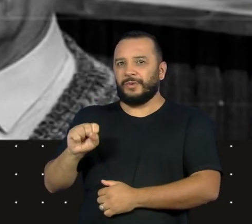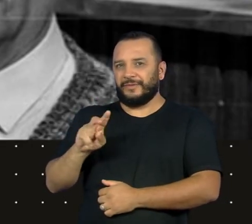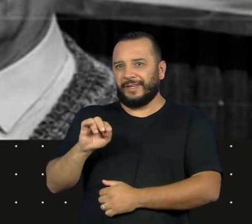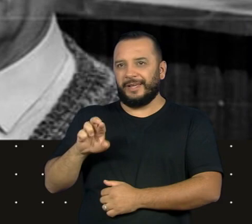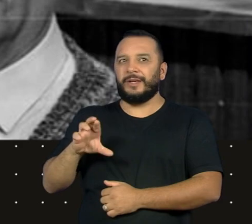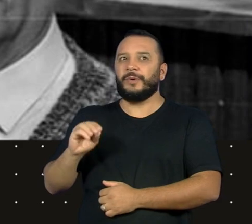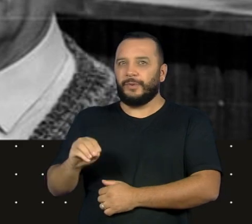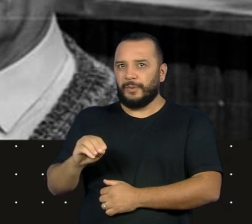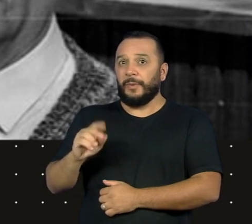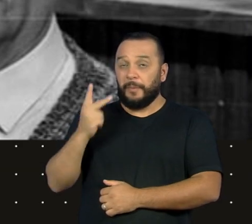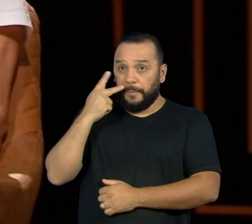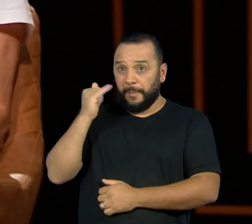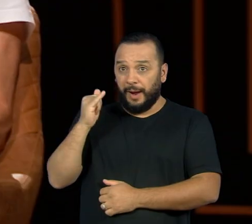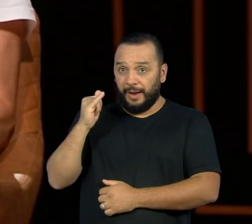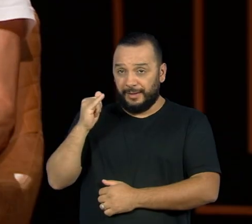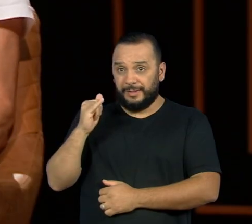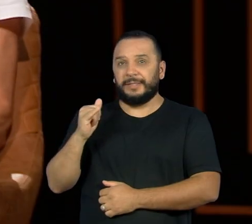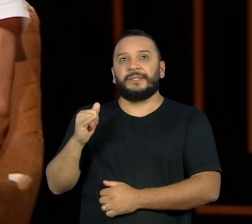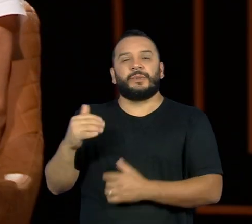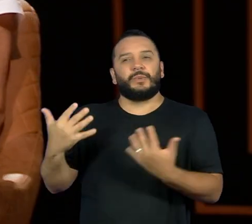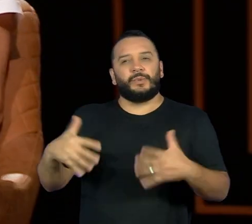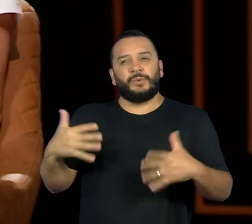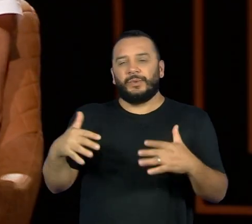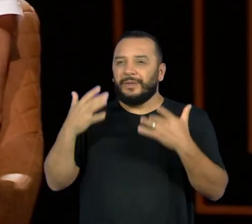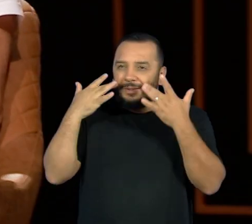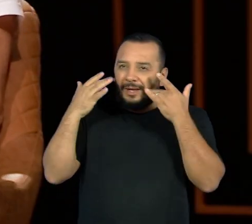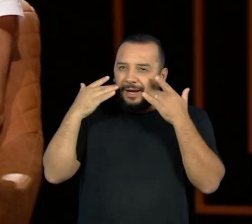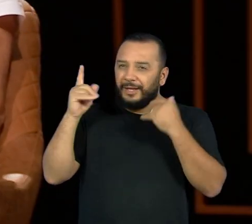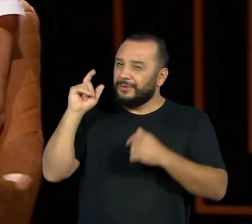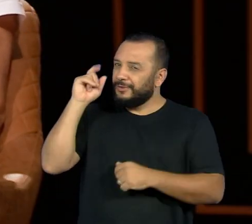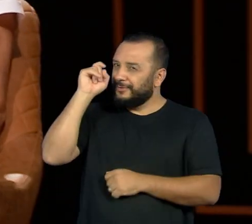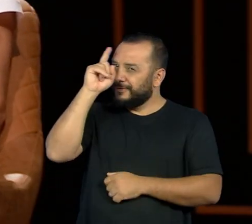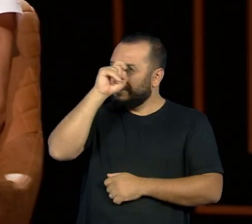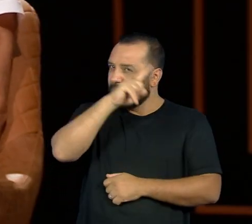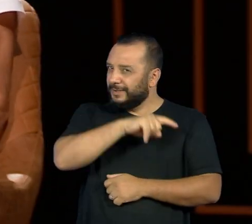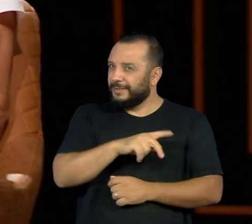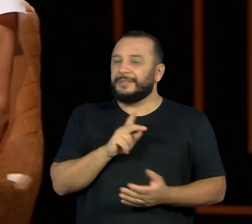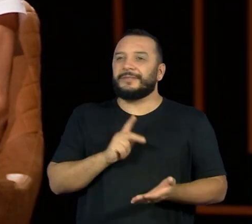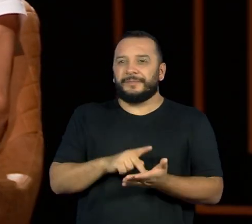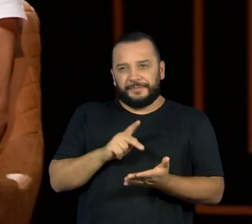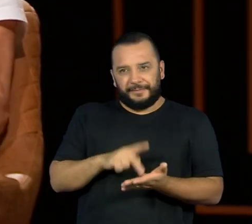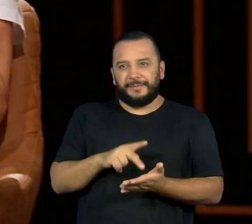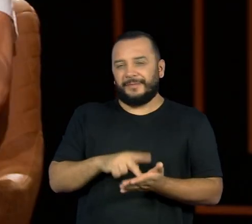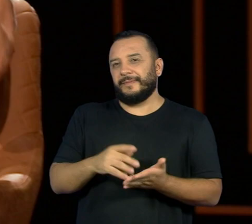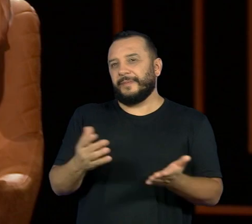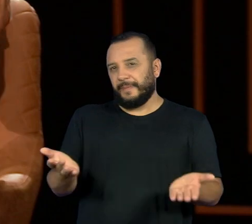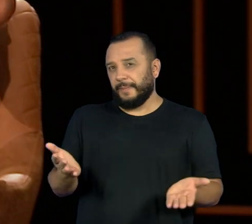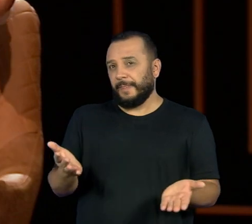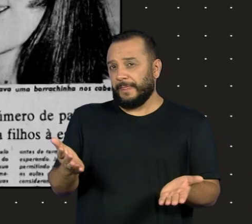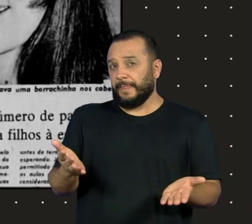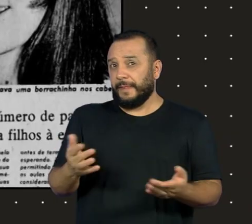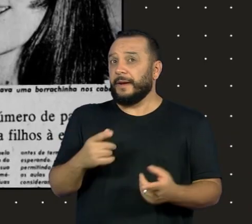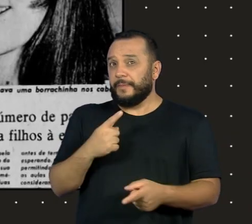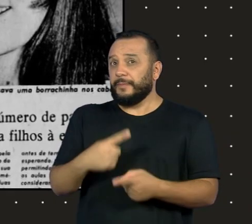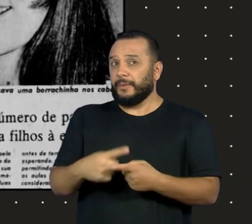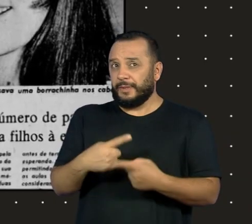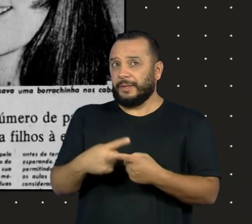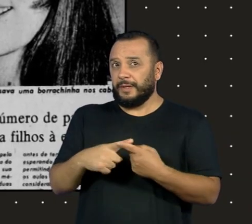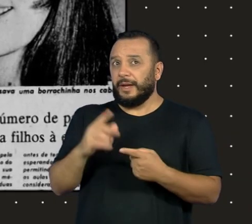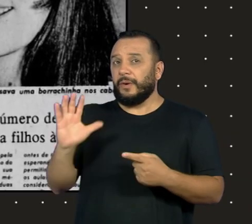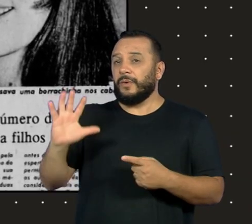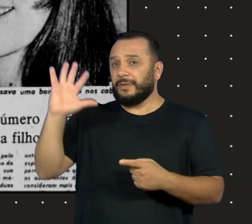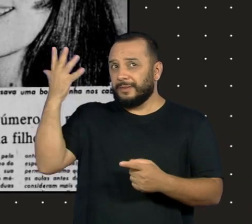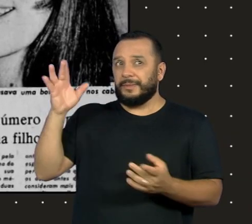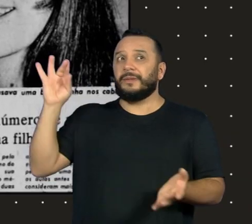pai. Nossa, uma peça dificílima, era terrível, porque era fato real, né? O Marcílio